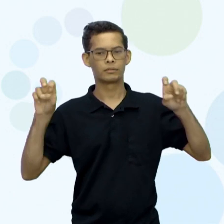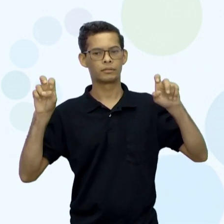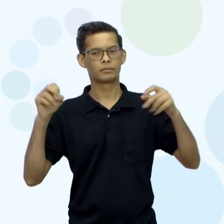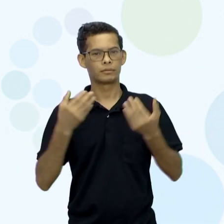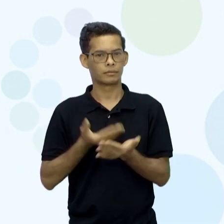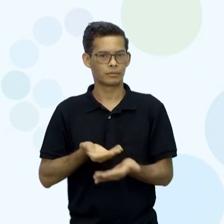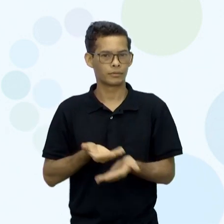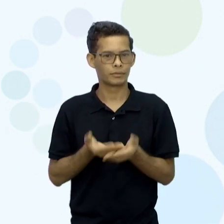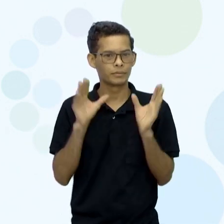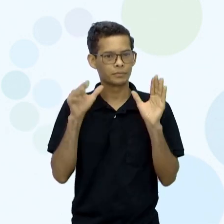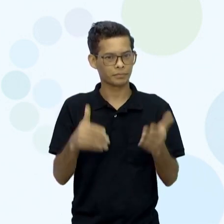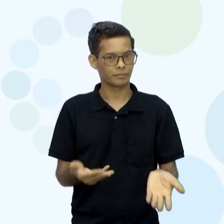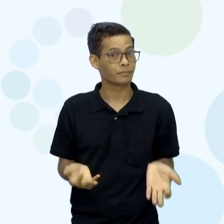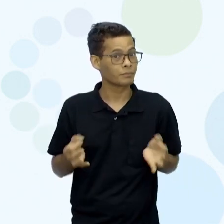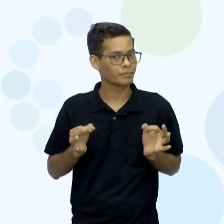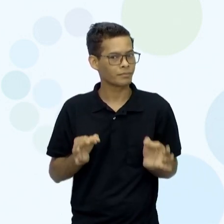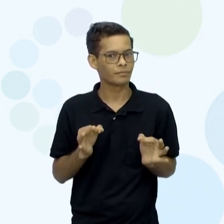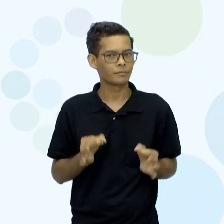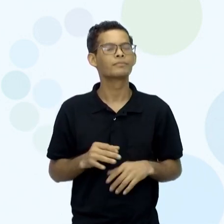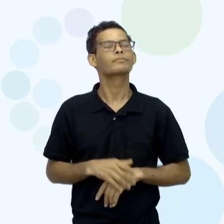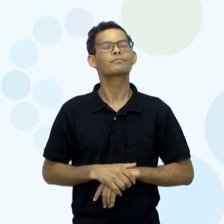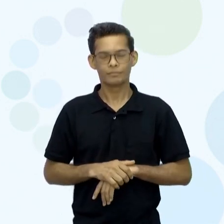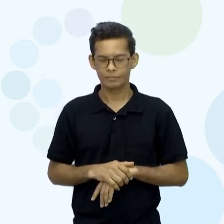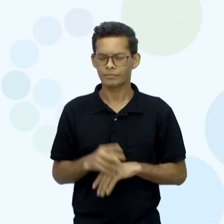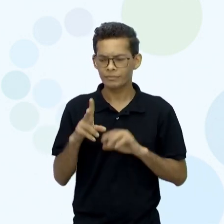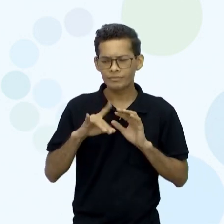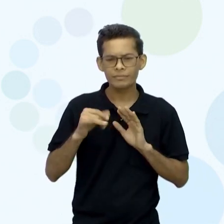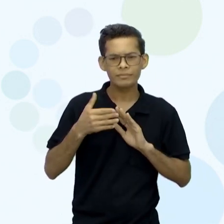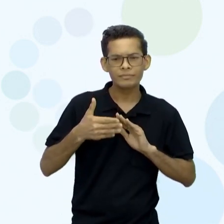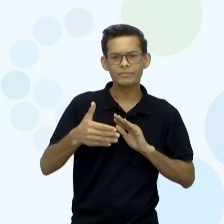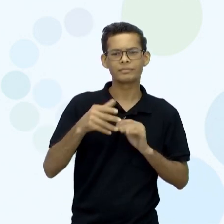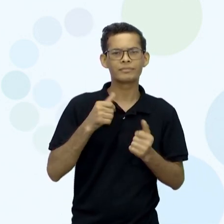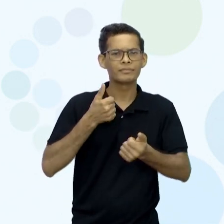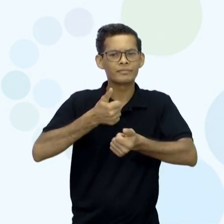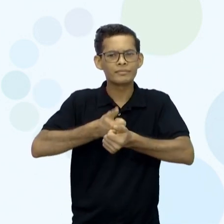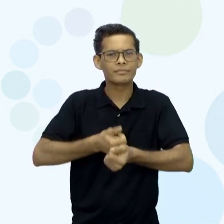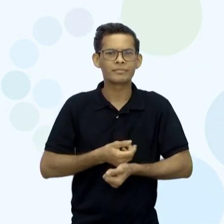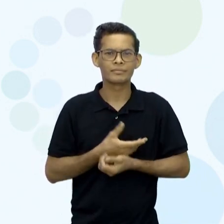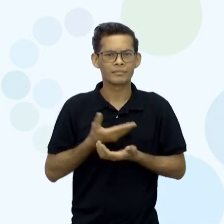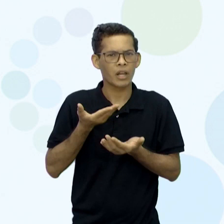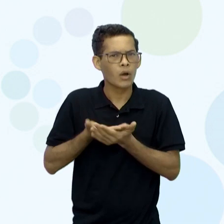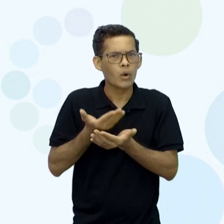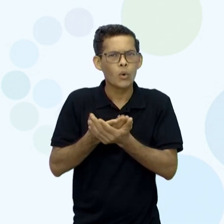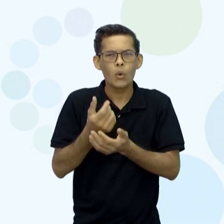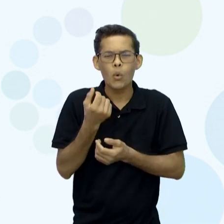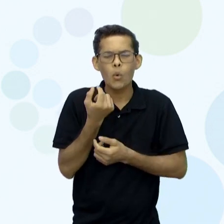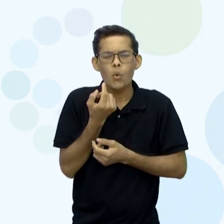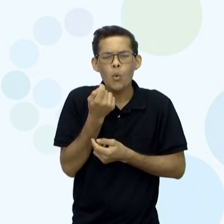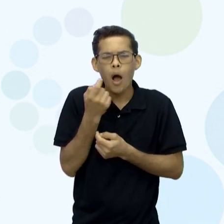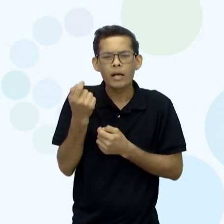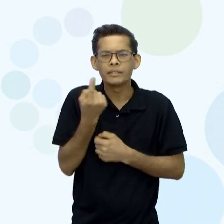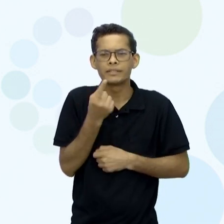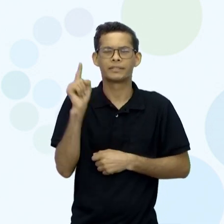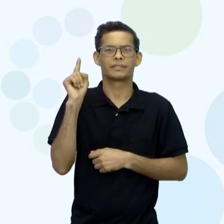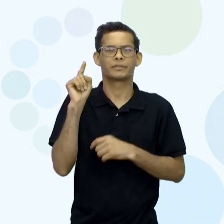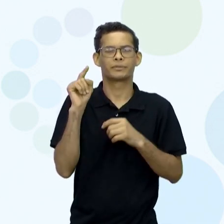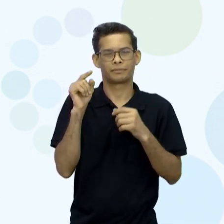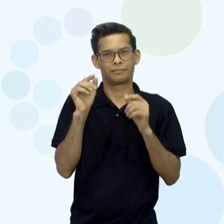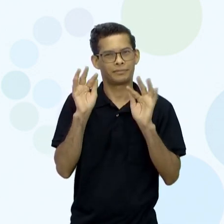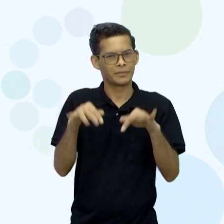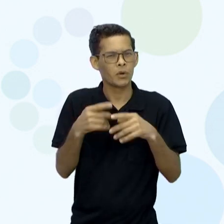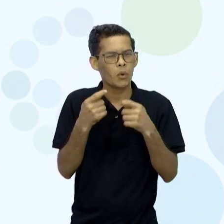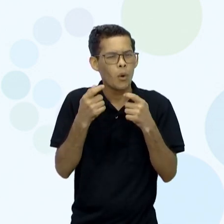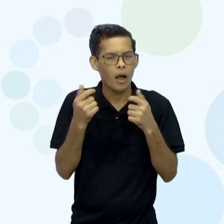ondulatórios. É o nosso... Tá acabando, hein, pessoal? Tá acabando aí. Praticamente as nossas últimas aulas do bimestre, quarto bimestre aí,